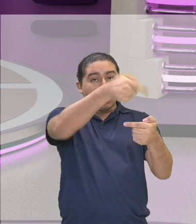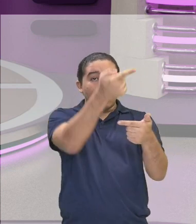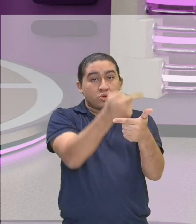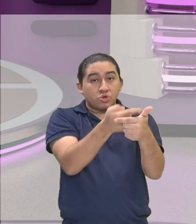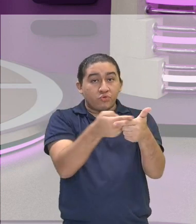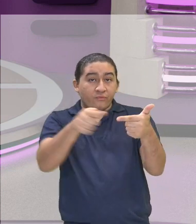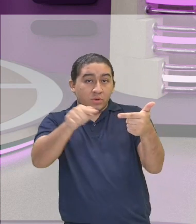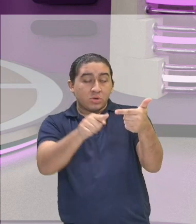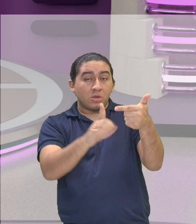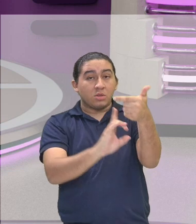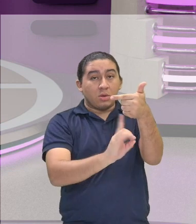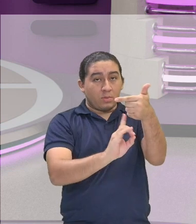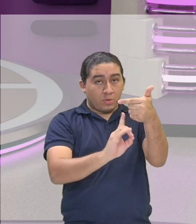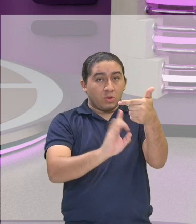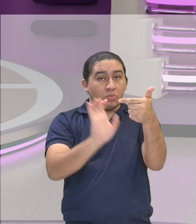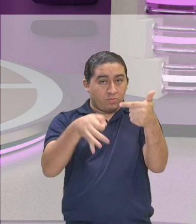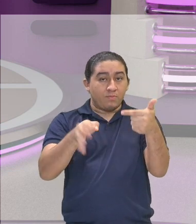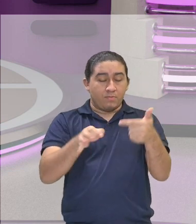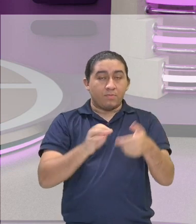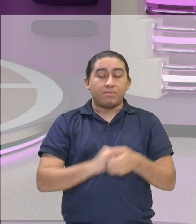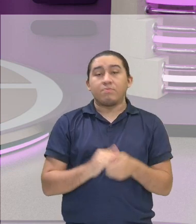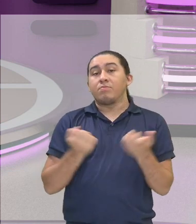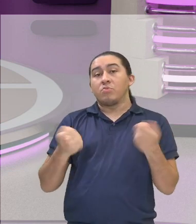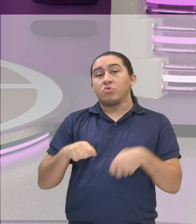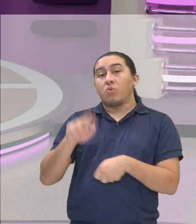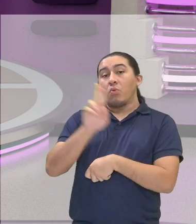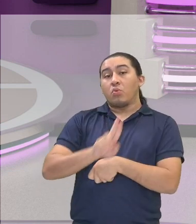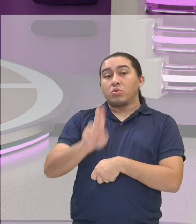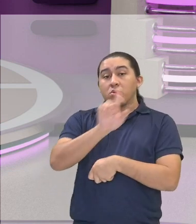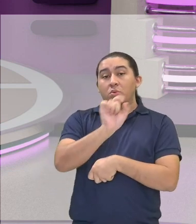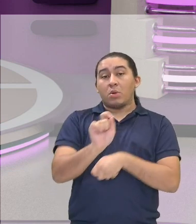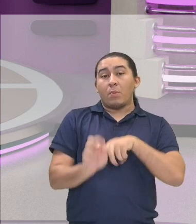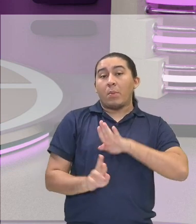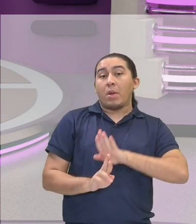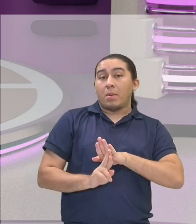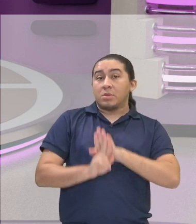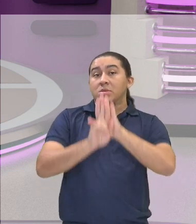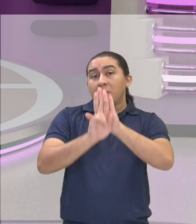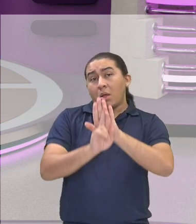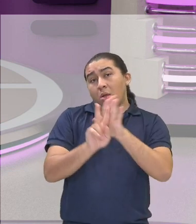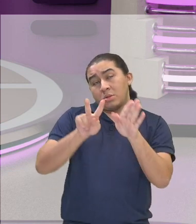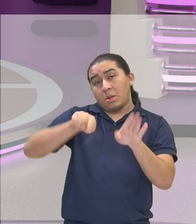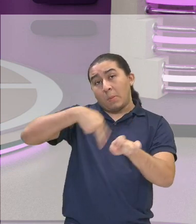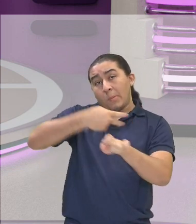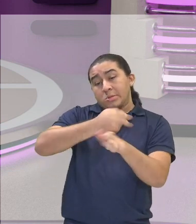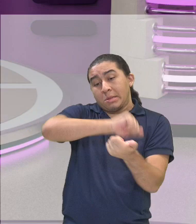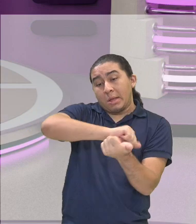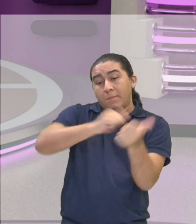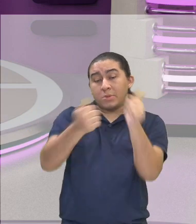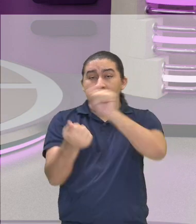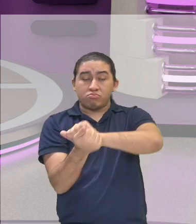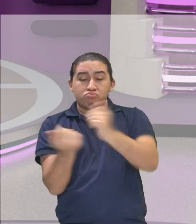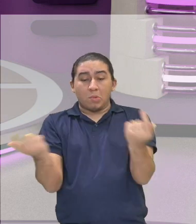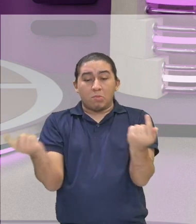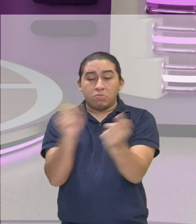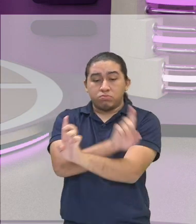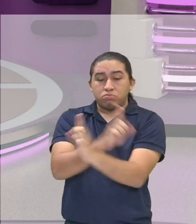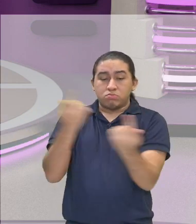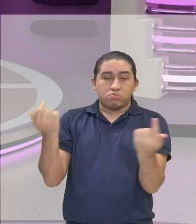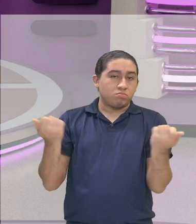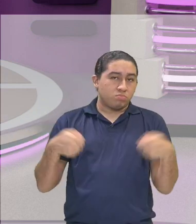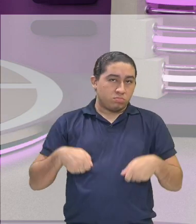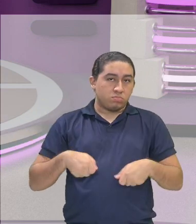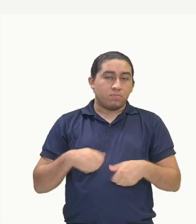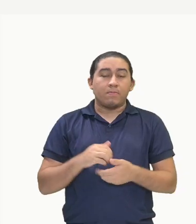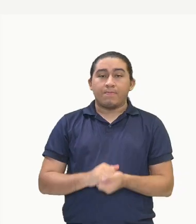certo? Então, eu posso aí usar uma representação e passar para outra, e assim vice-versa, tá certo? Vamos